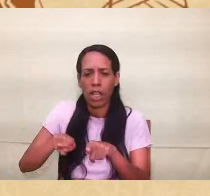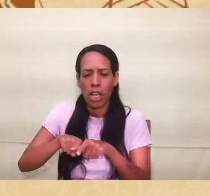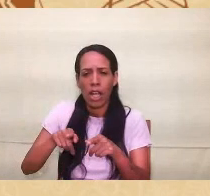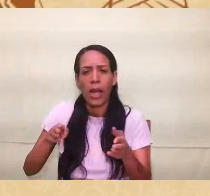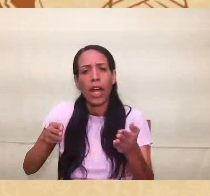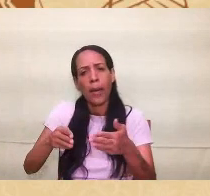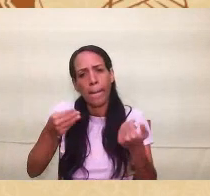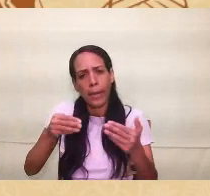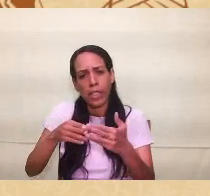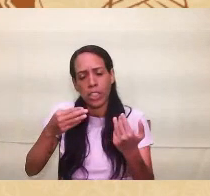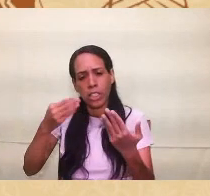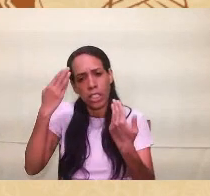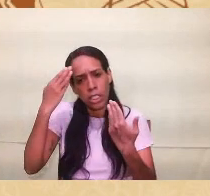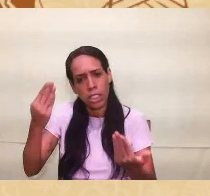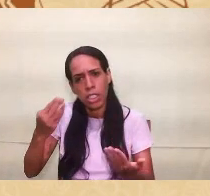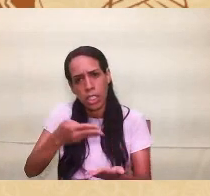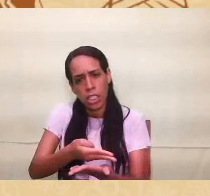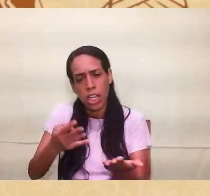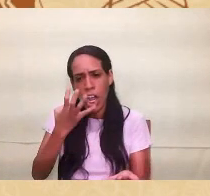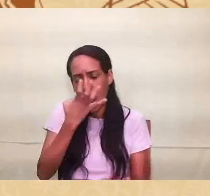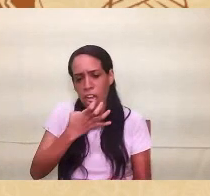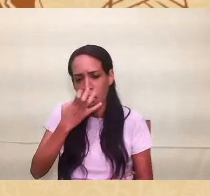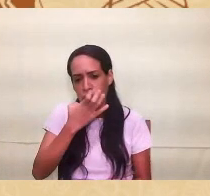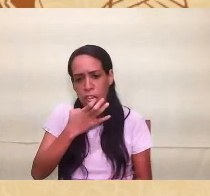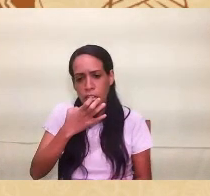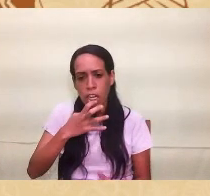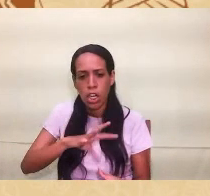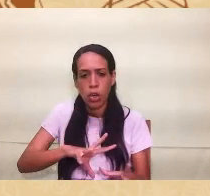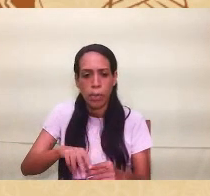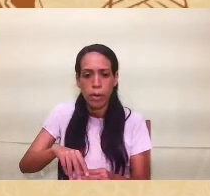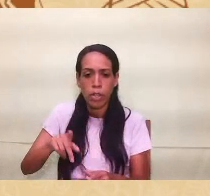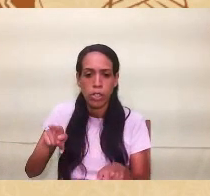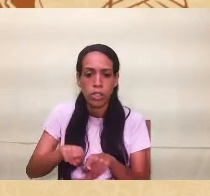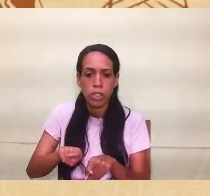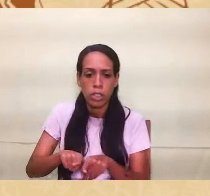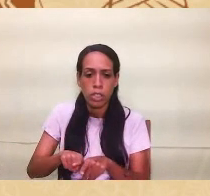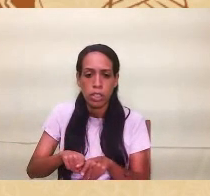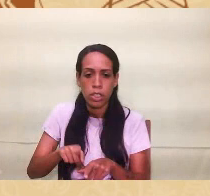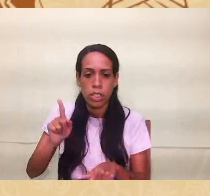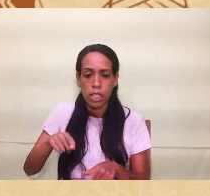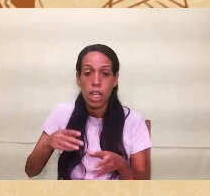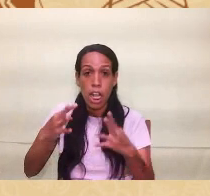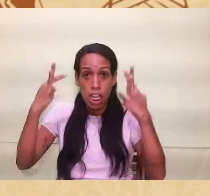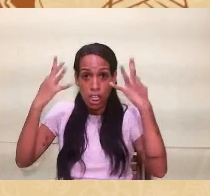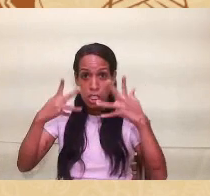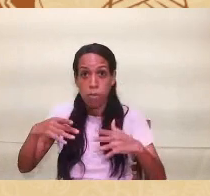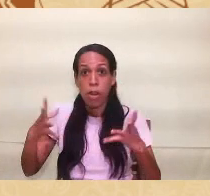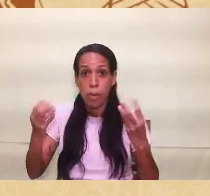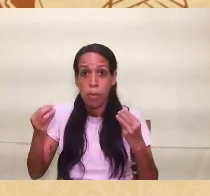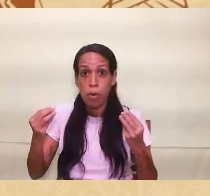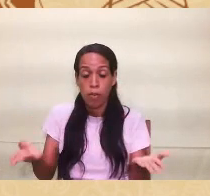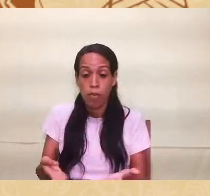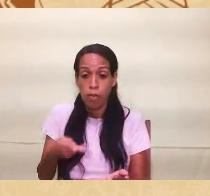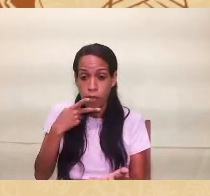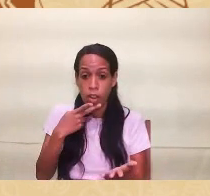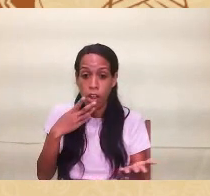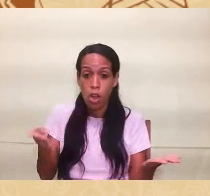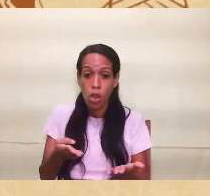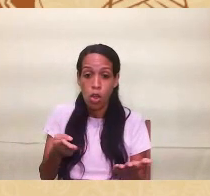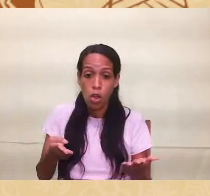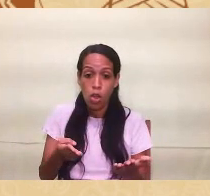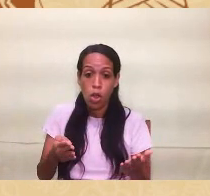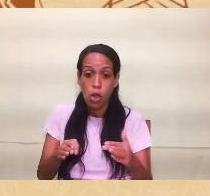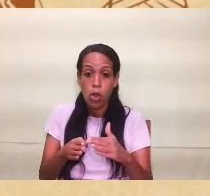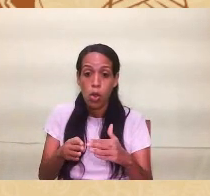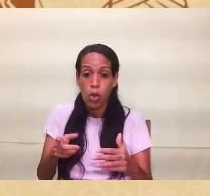dos encantados, eu sou da Encantaria, o universo da Encantaria. Ele explica bastante o que eu vou falar hoje, né? Por causa desses passos